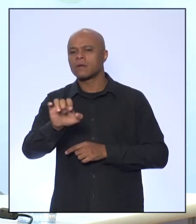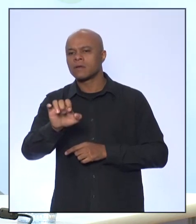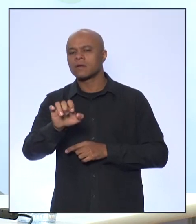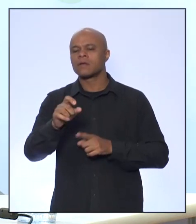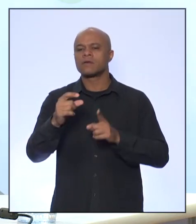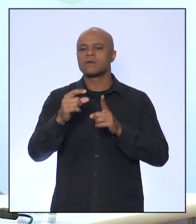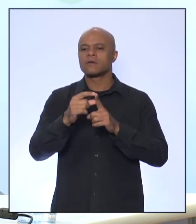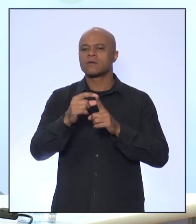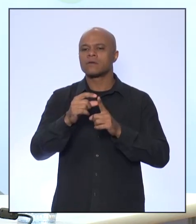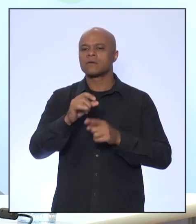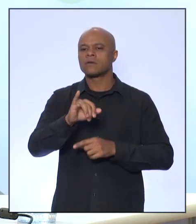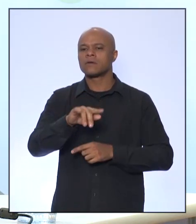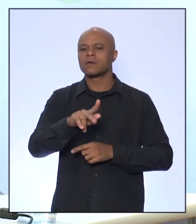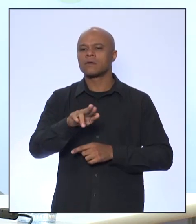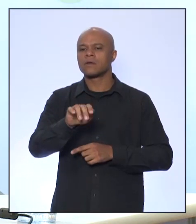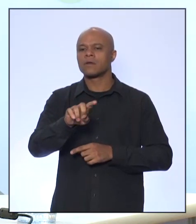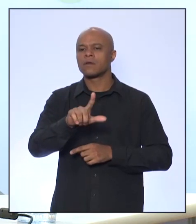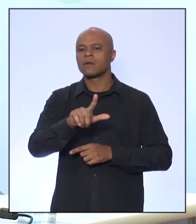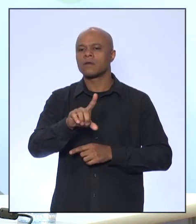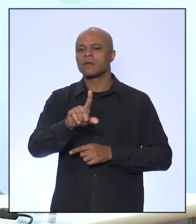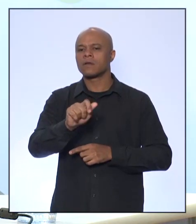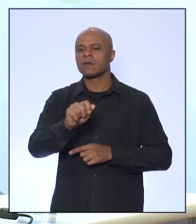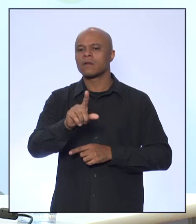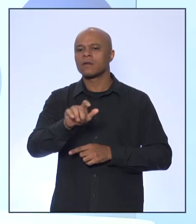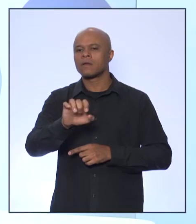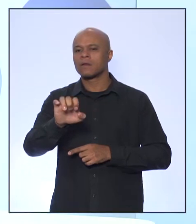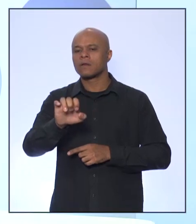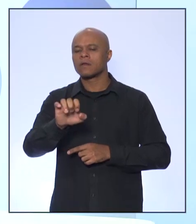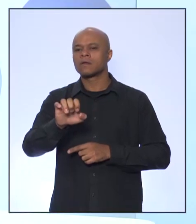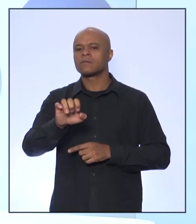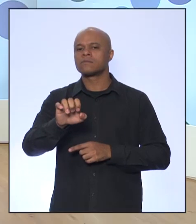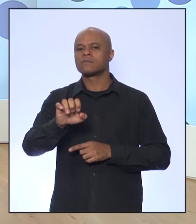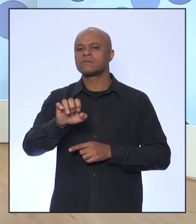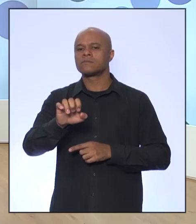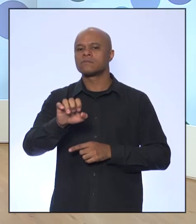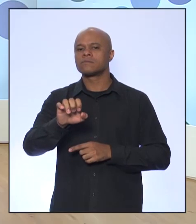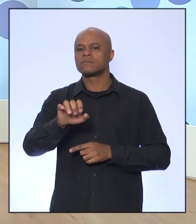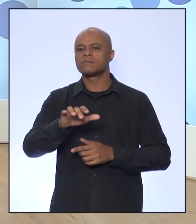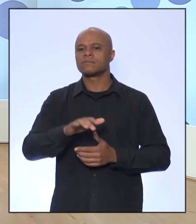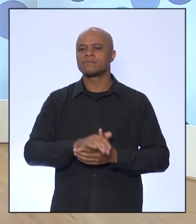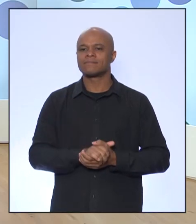vocês compreendem como liberdade e igualdade?